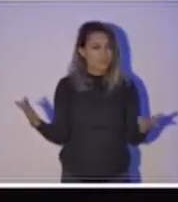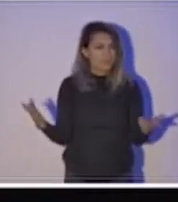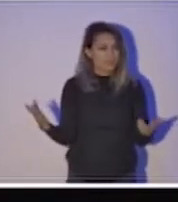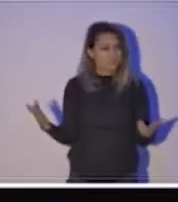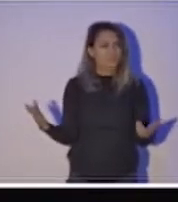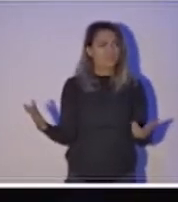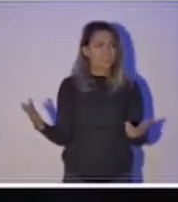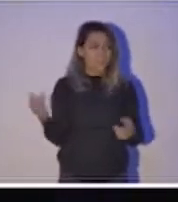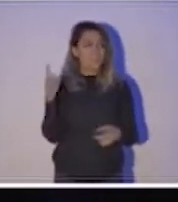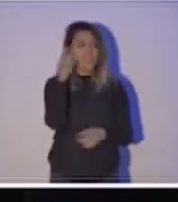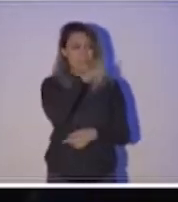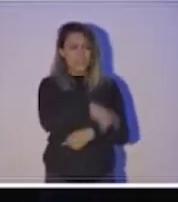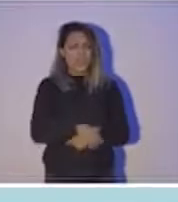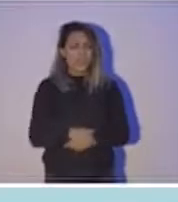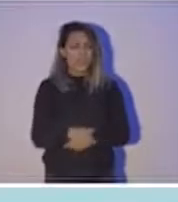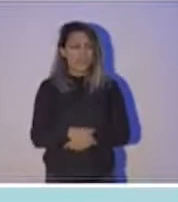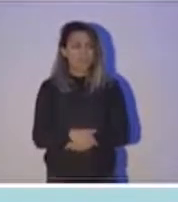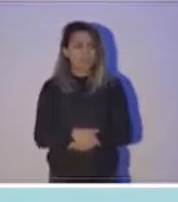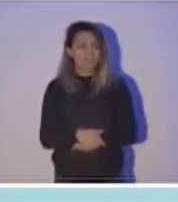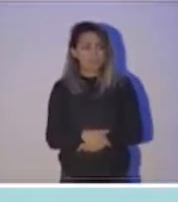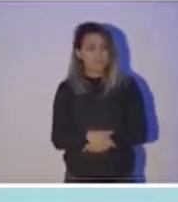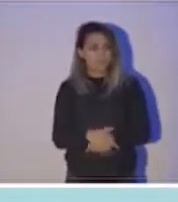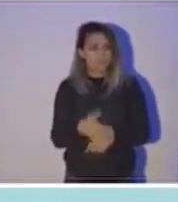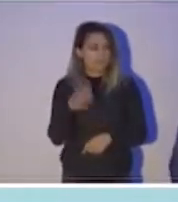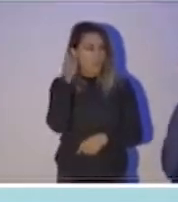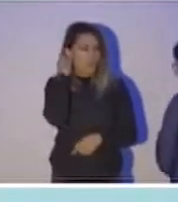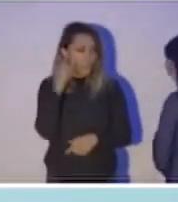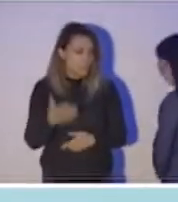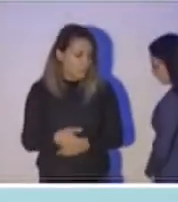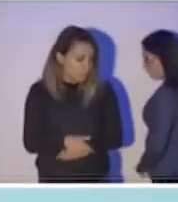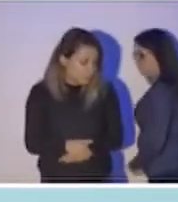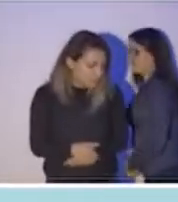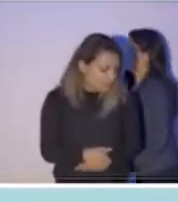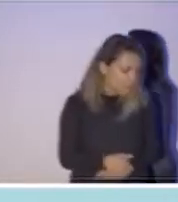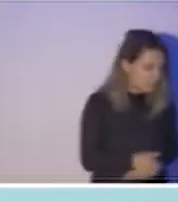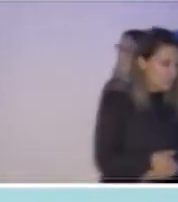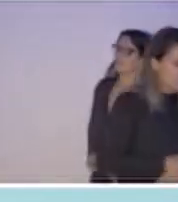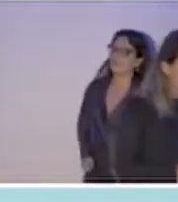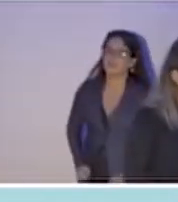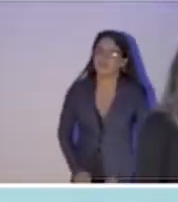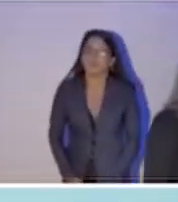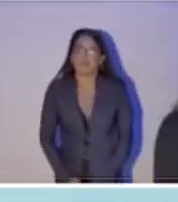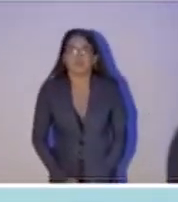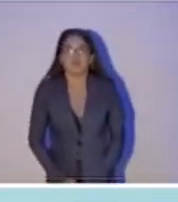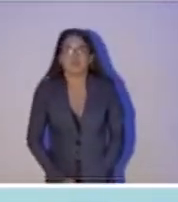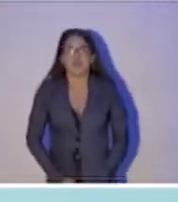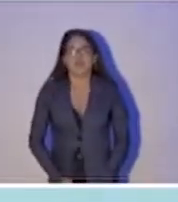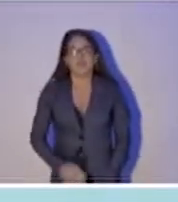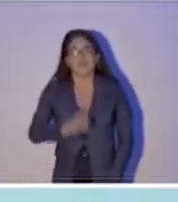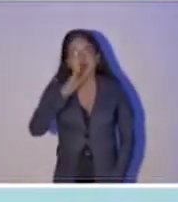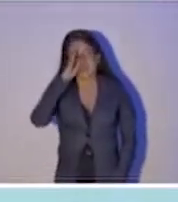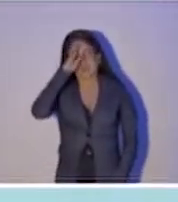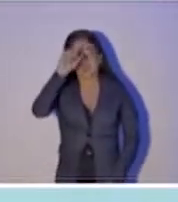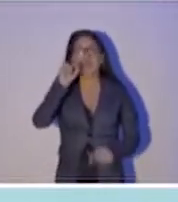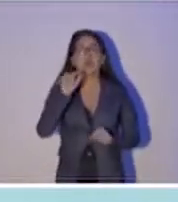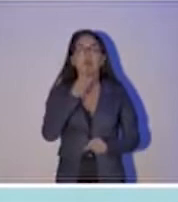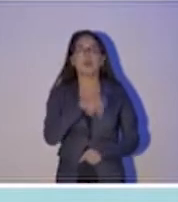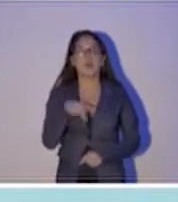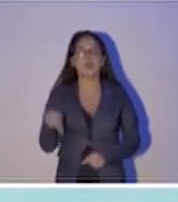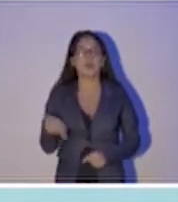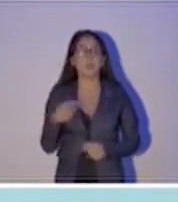Então, principalmente professores que têm poucas aulas na semana, a gente perde uma aula.